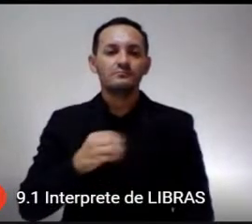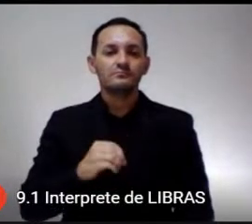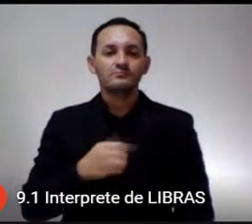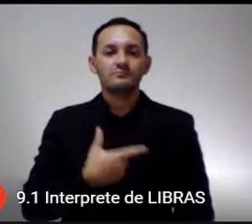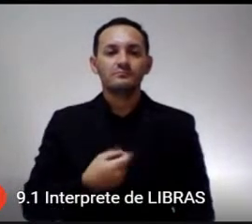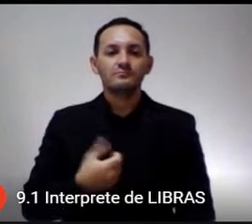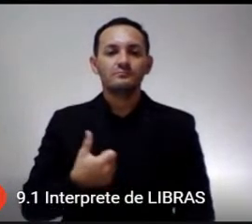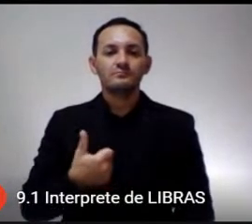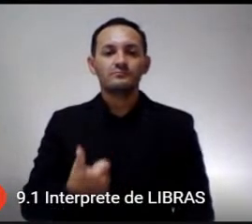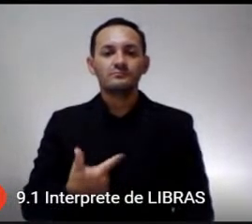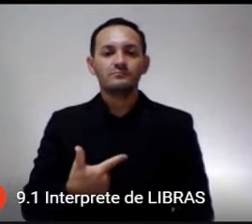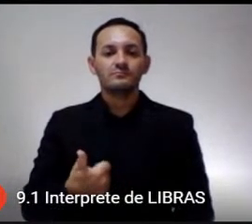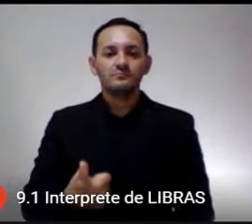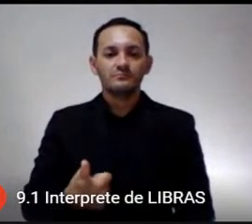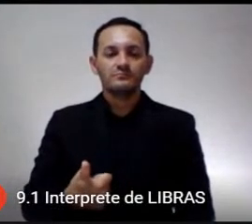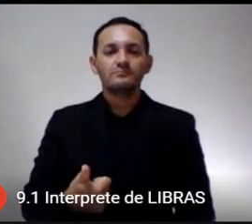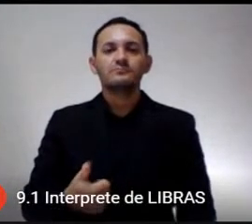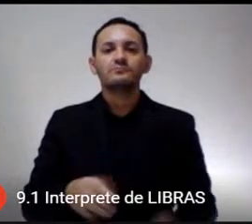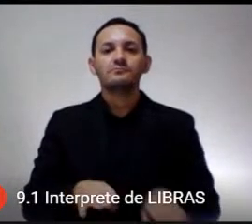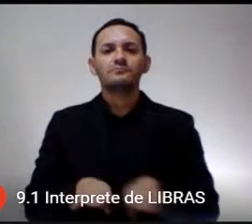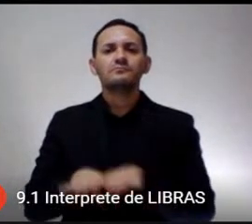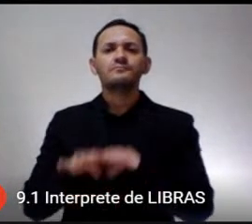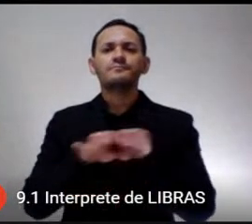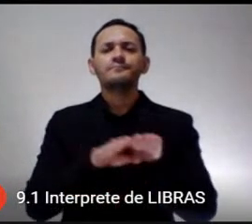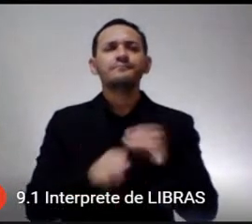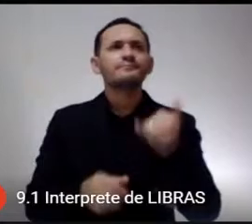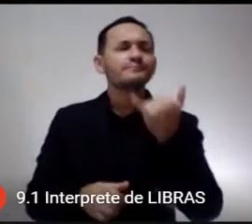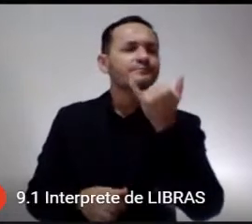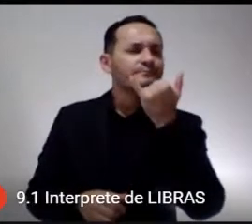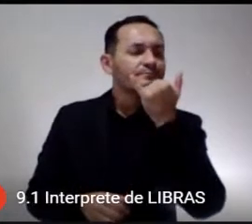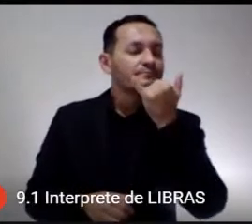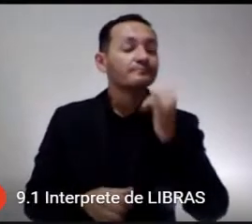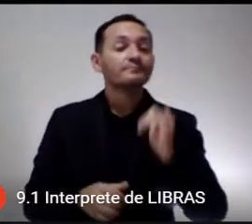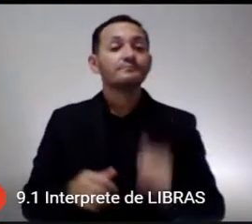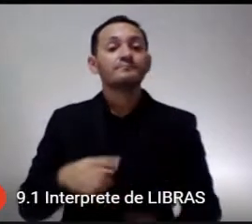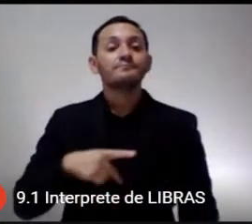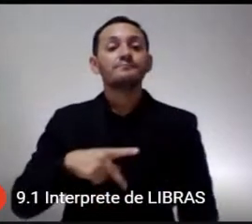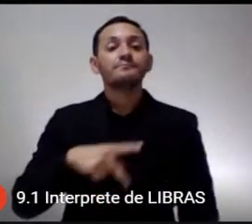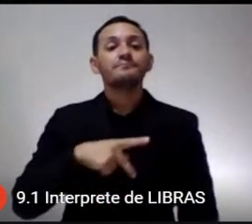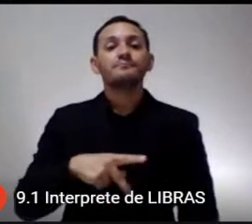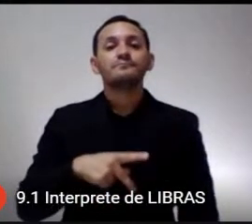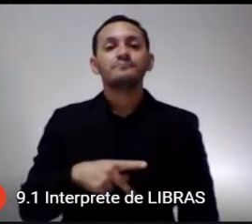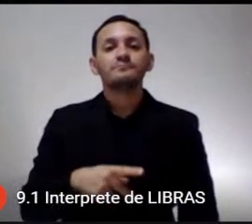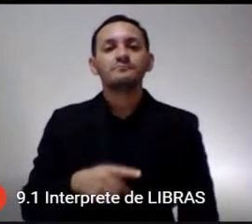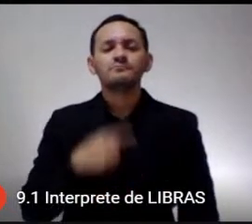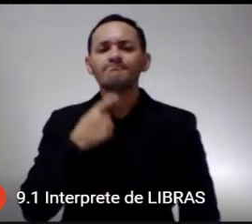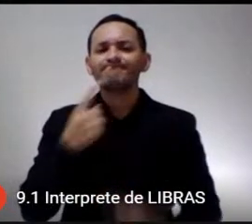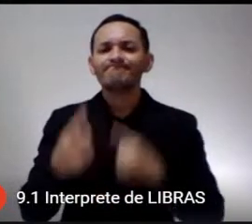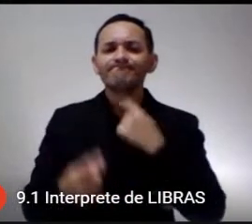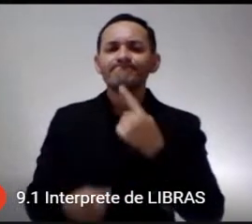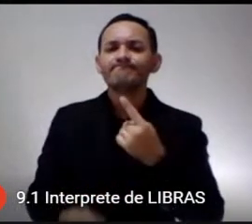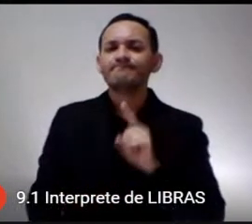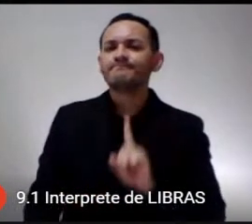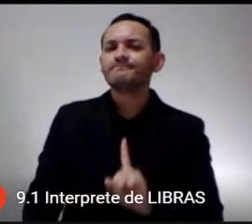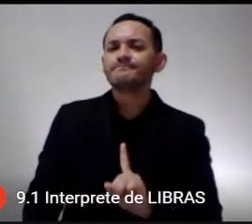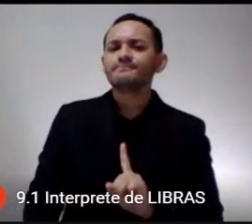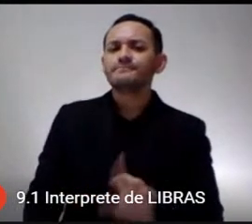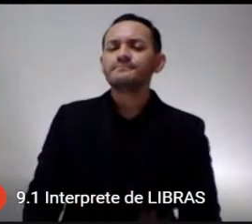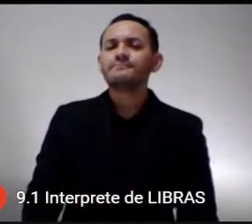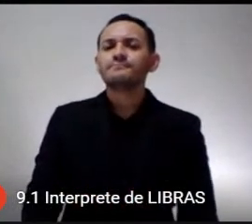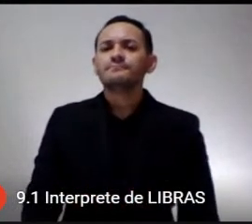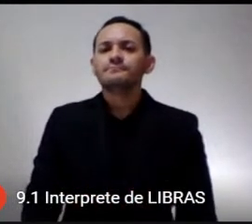biênio, unânime. Senhor presidente, eu só tenho uma dúvida aí, porque se é caso de